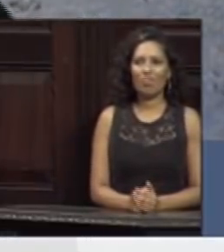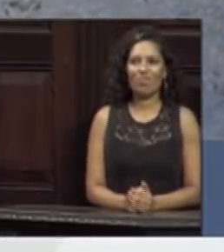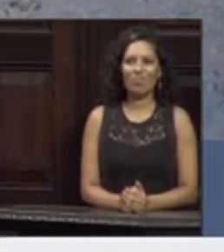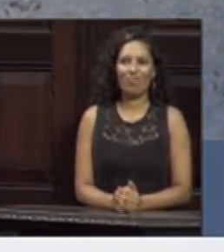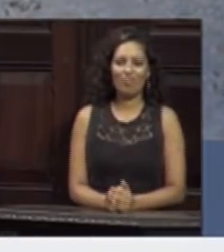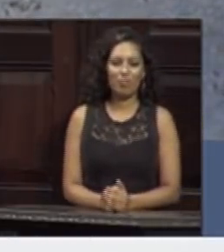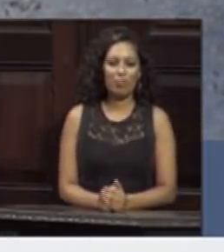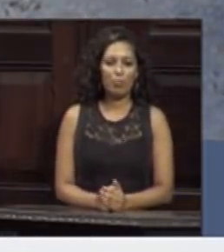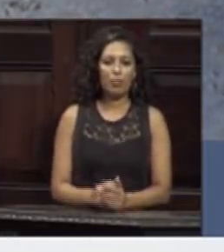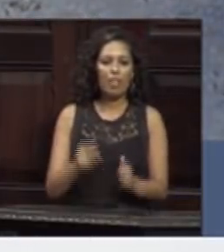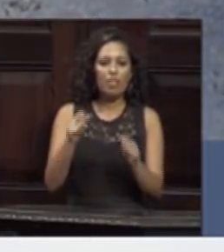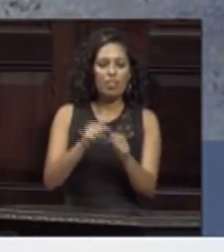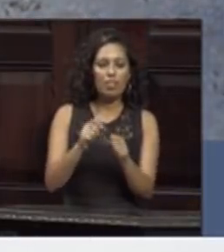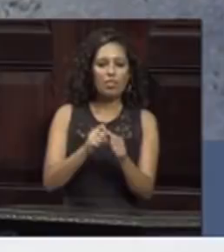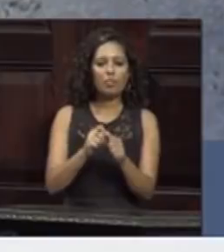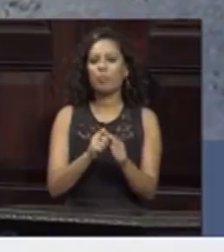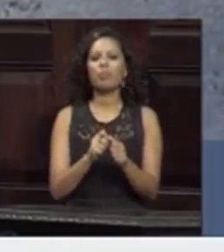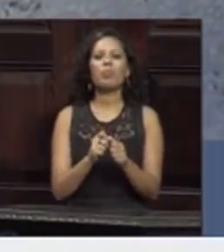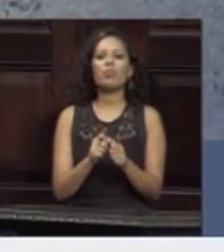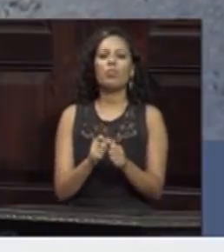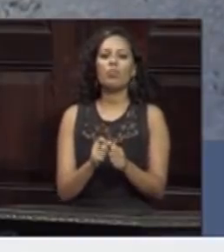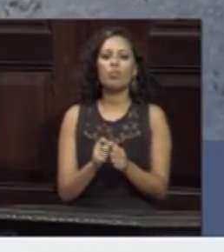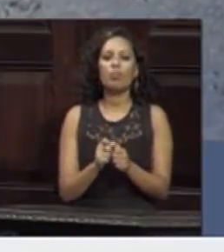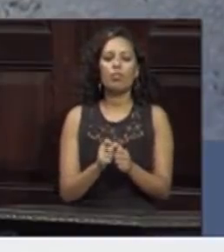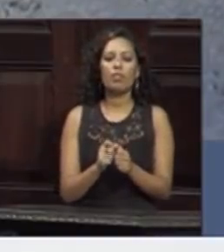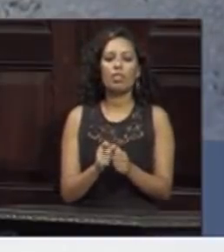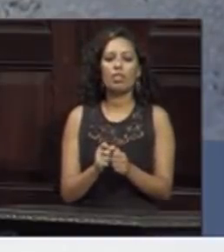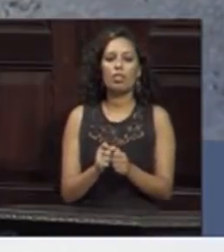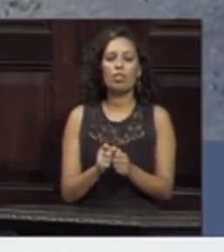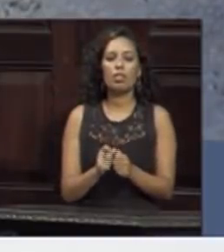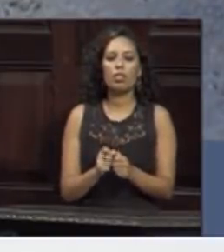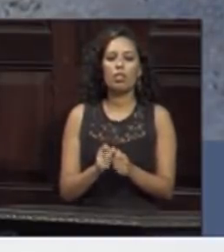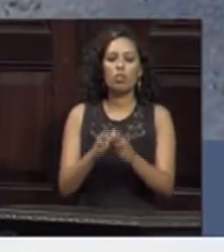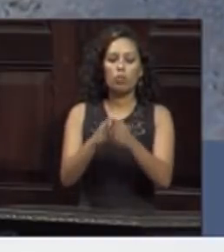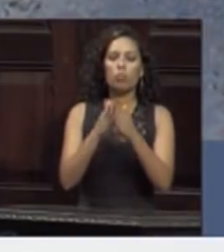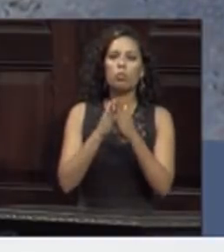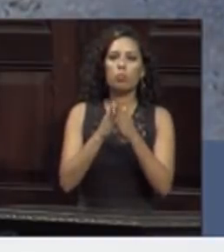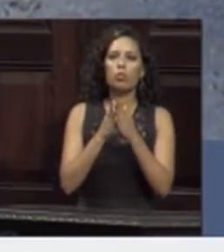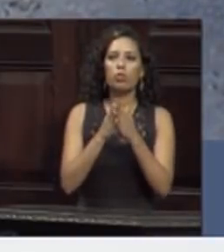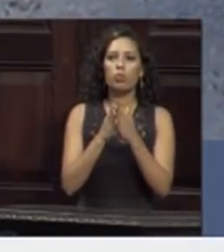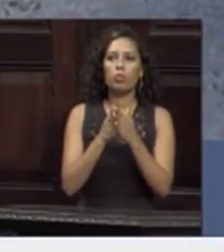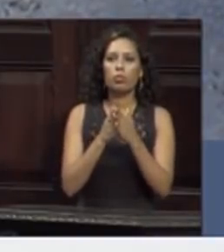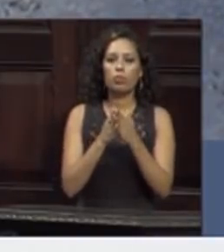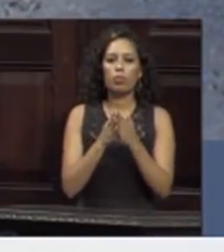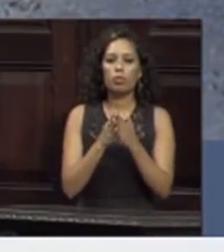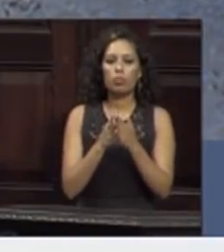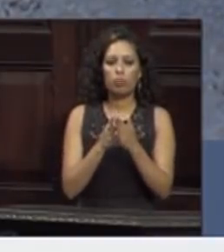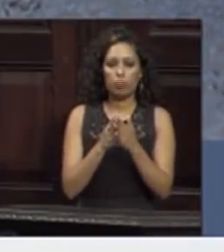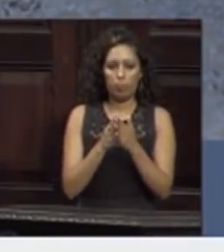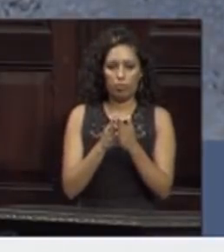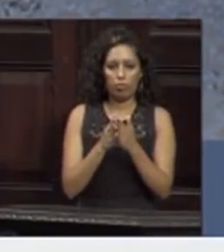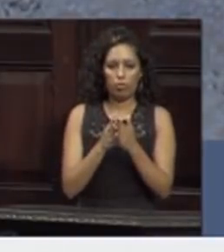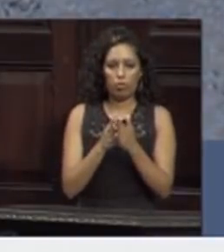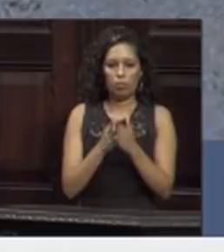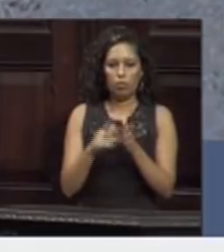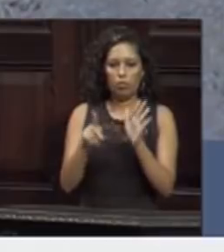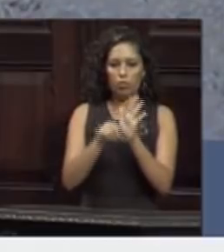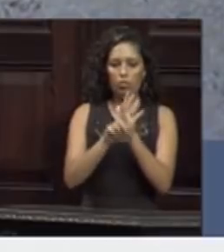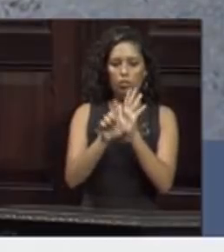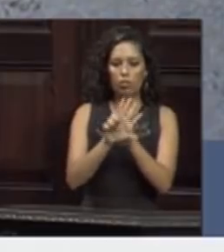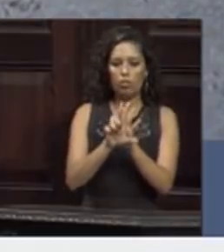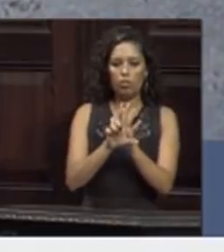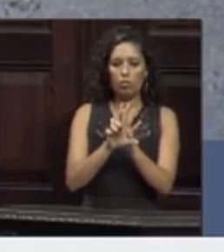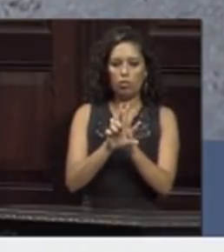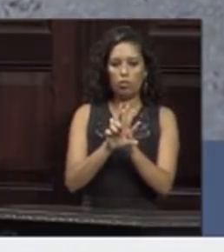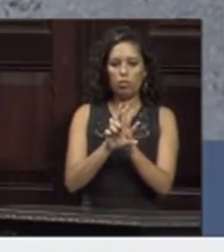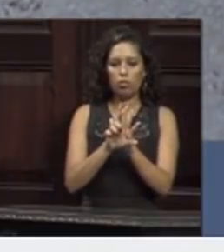para fazer uma proposta a Vossa Excelência sobre o Repetro, projeto de lei